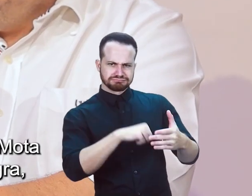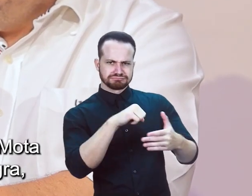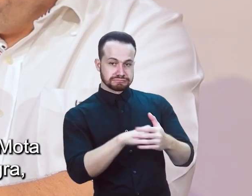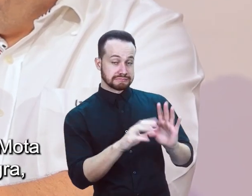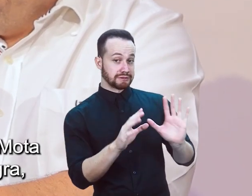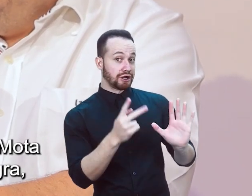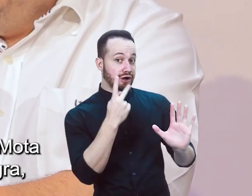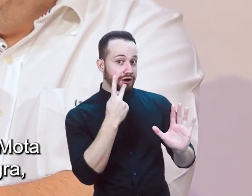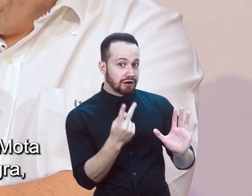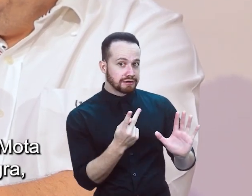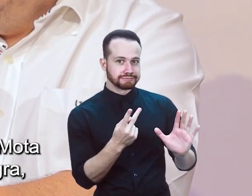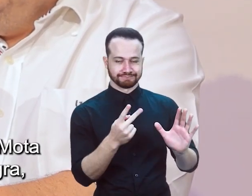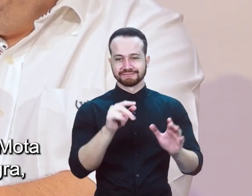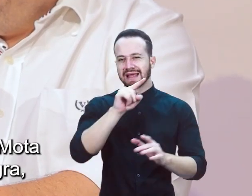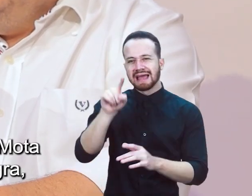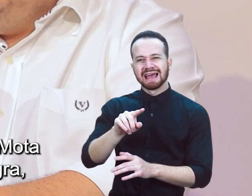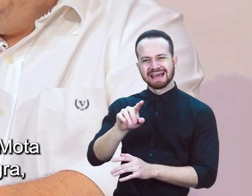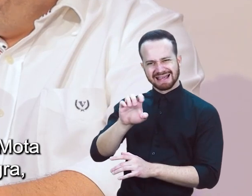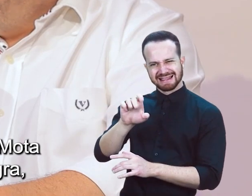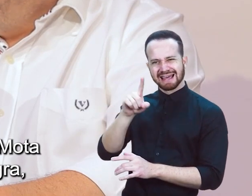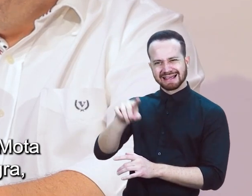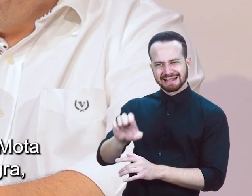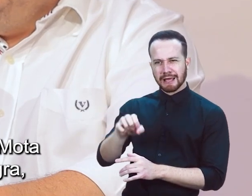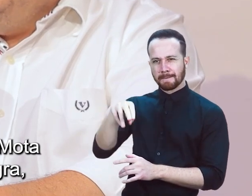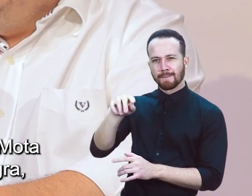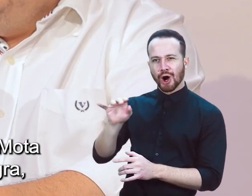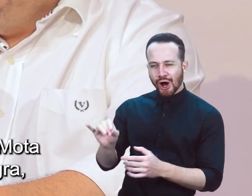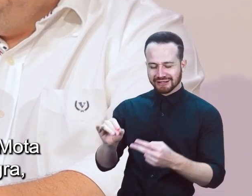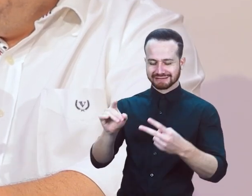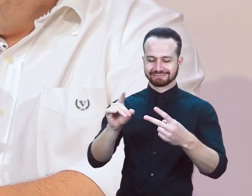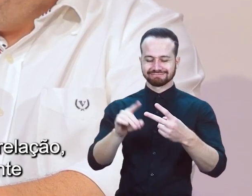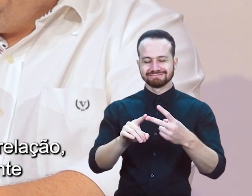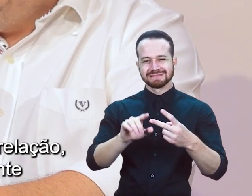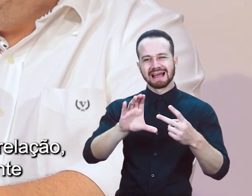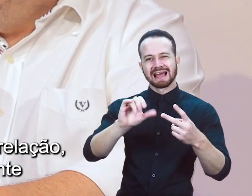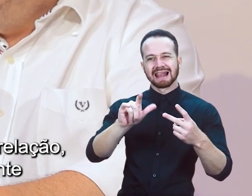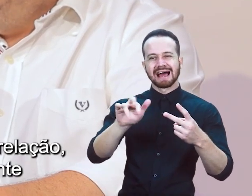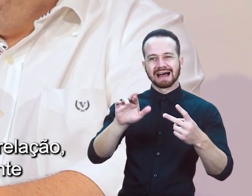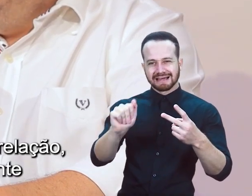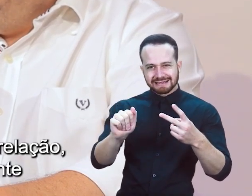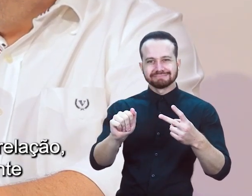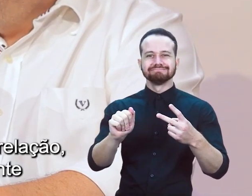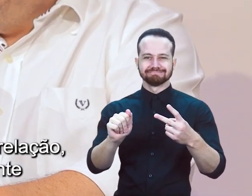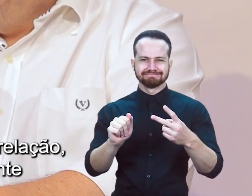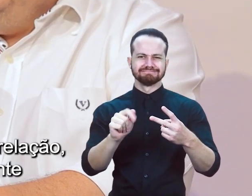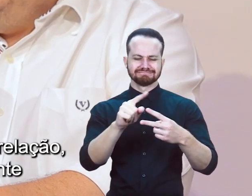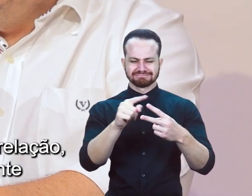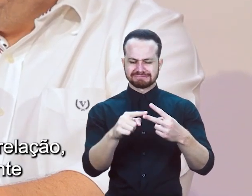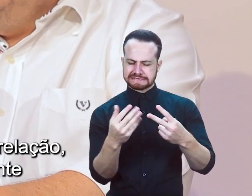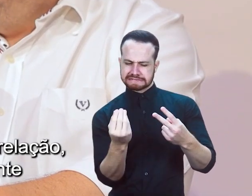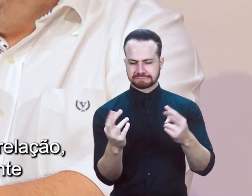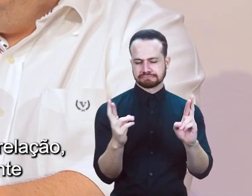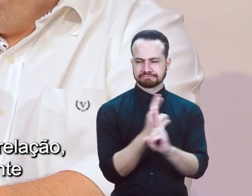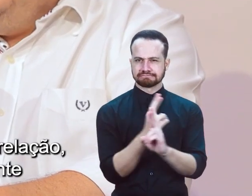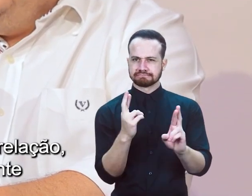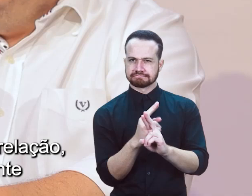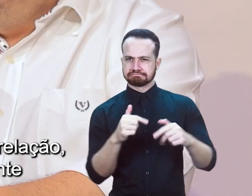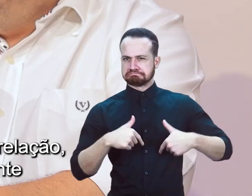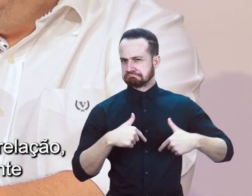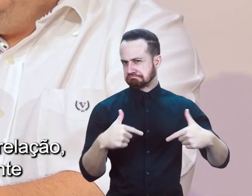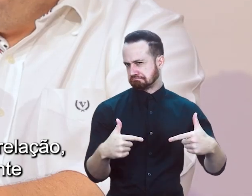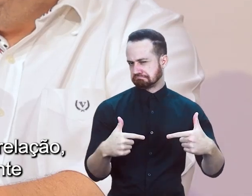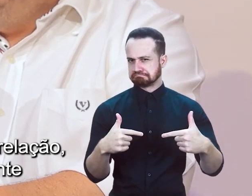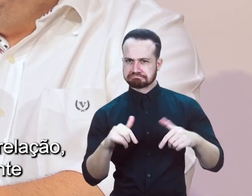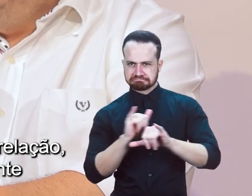lembrando aqui da Zezé Mota, enfim, Clara Nunes, que não era negra, mas parece que tinha alguma relação, um